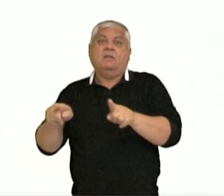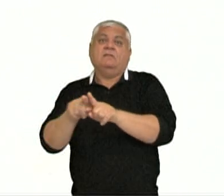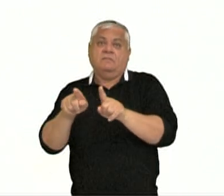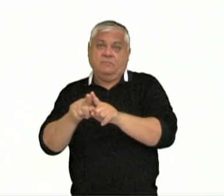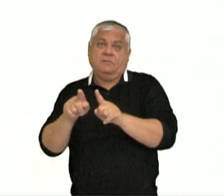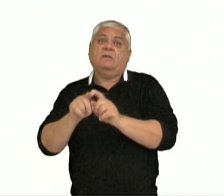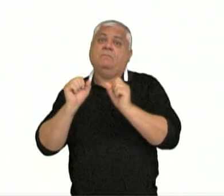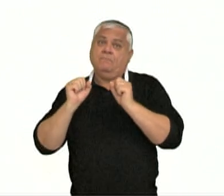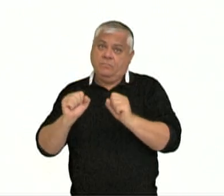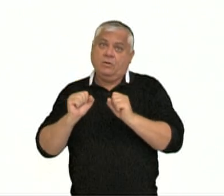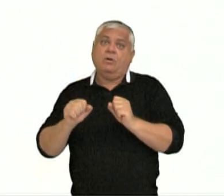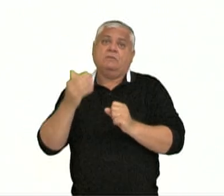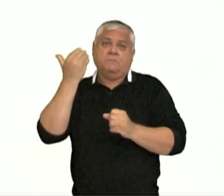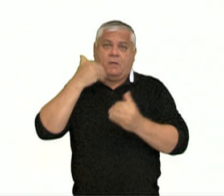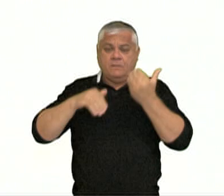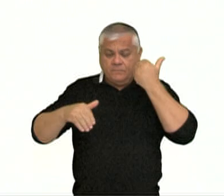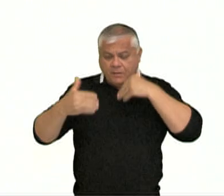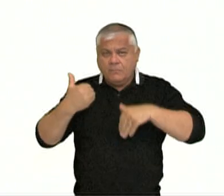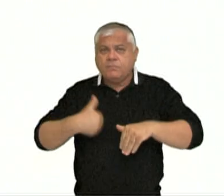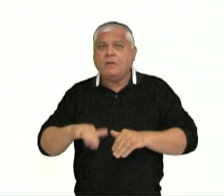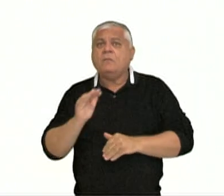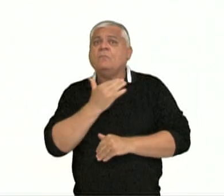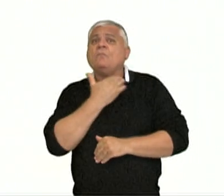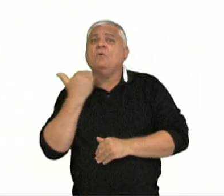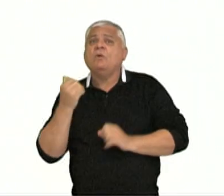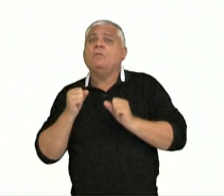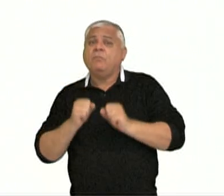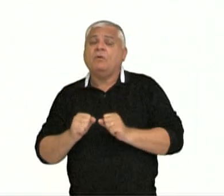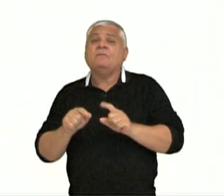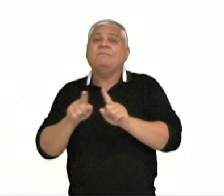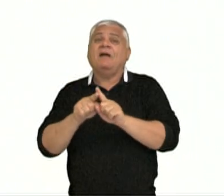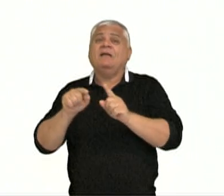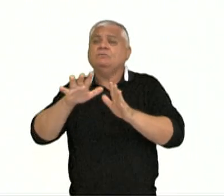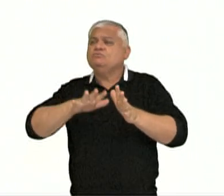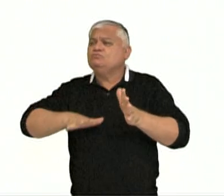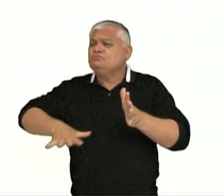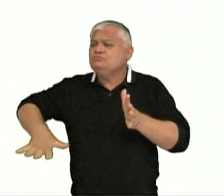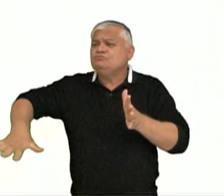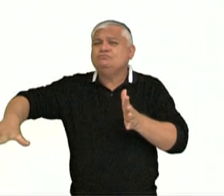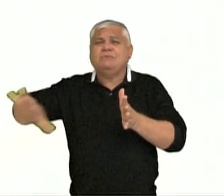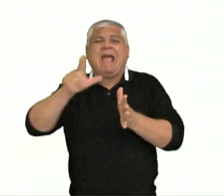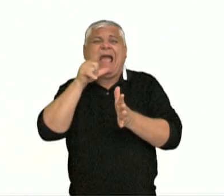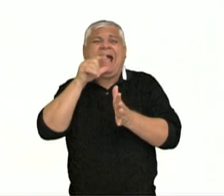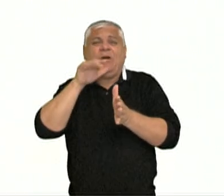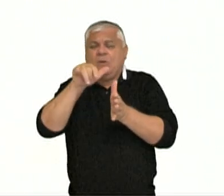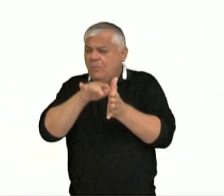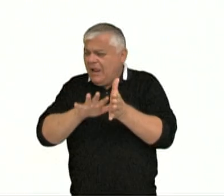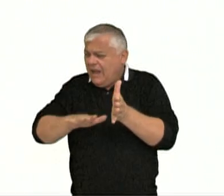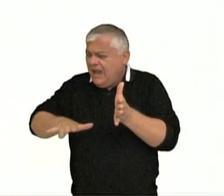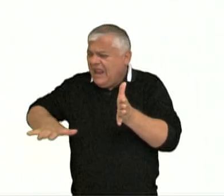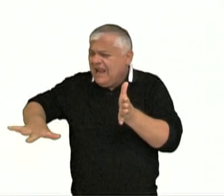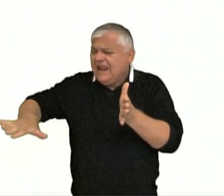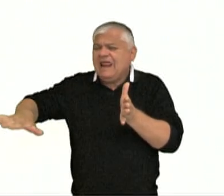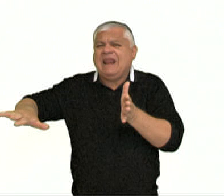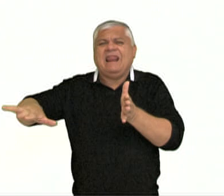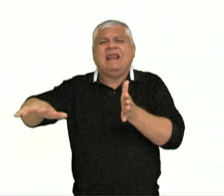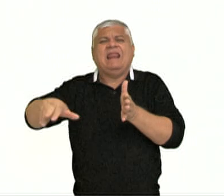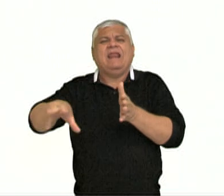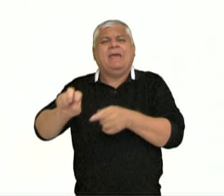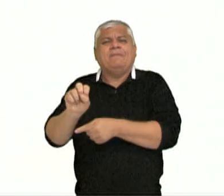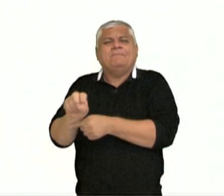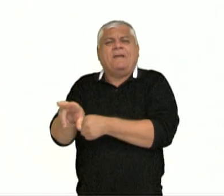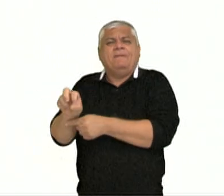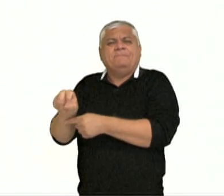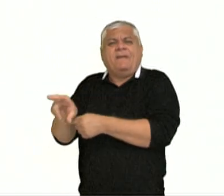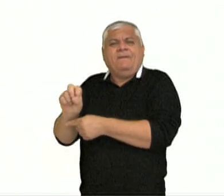afetadas inicialmente, mas depois todo o entorno, toda essa água aqui vai ser contaminada e as